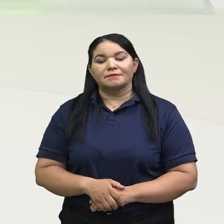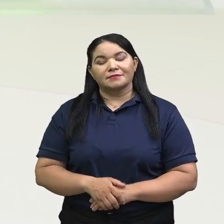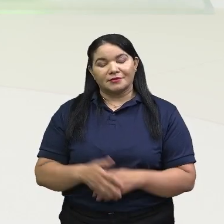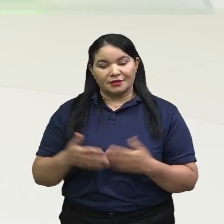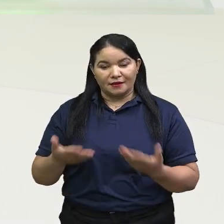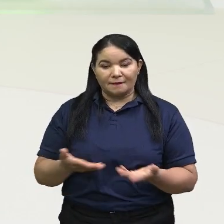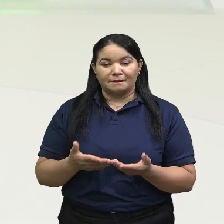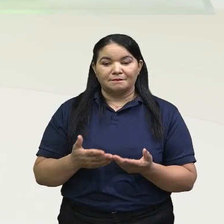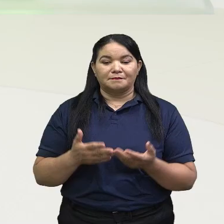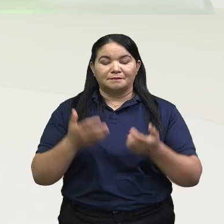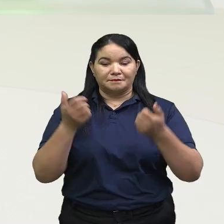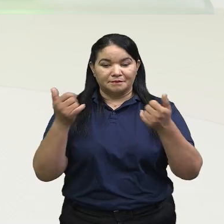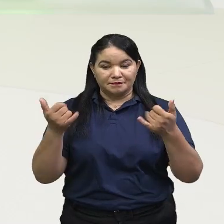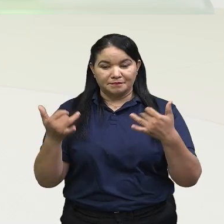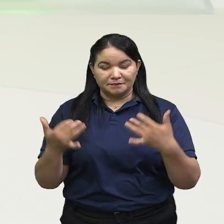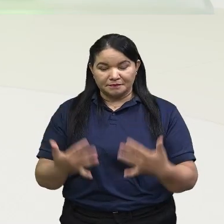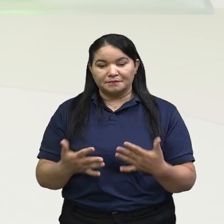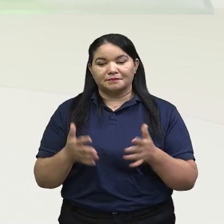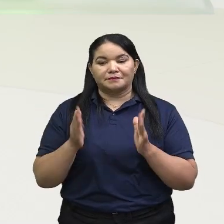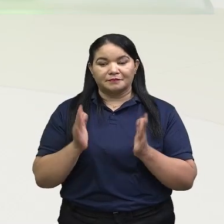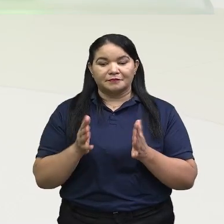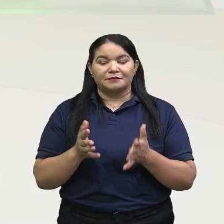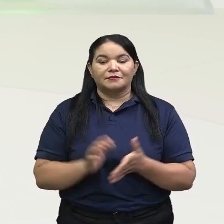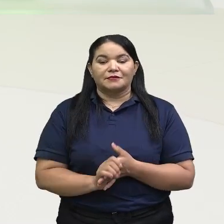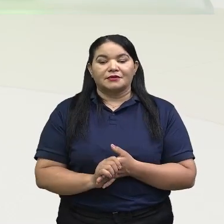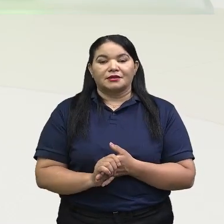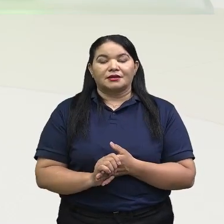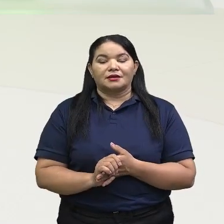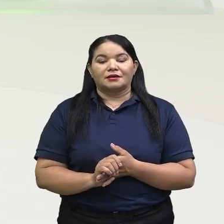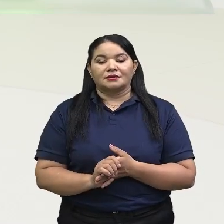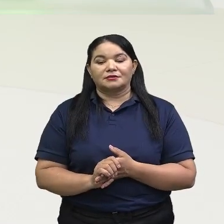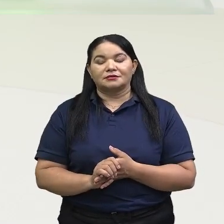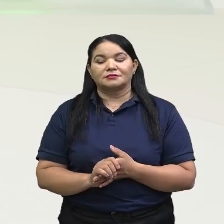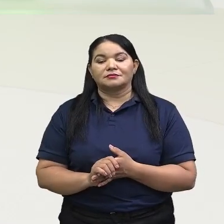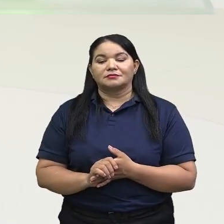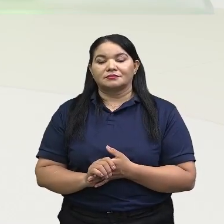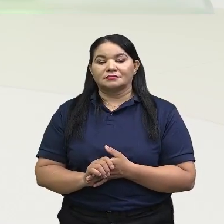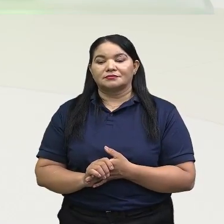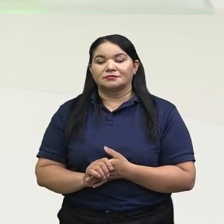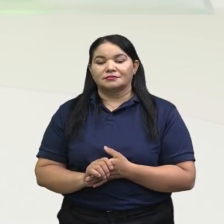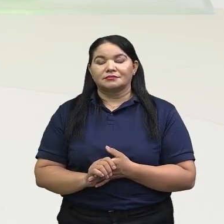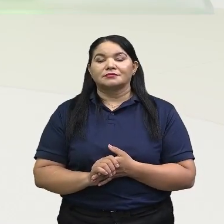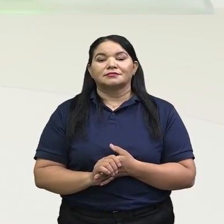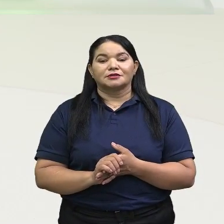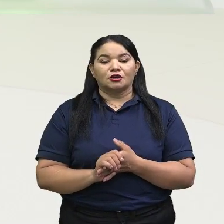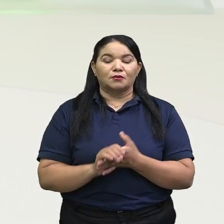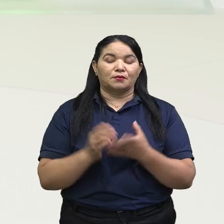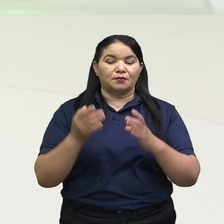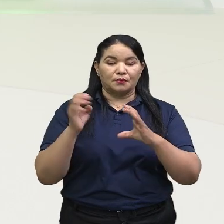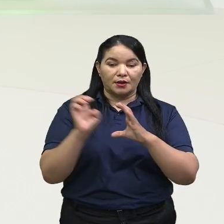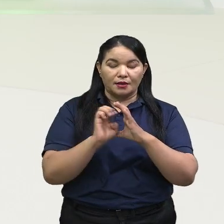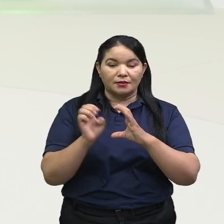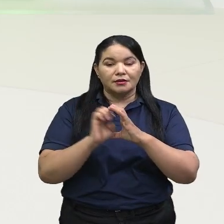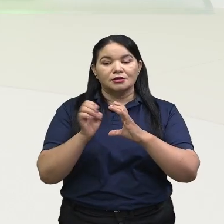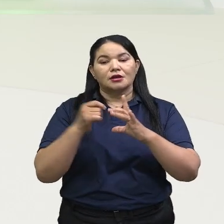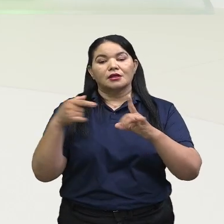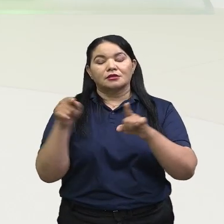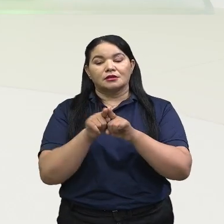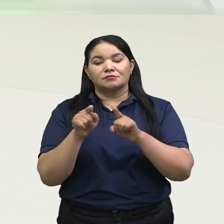era isso que queríamos falar para vocês, desde a eletrodinâmica, falando